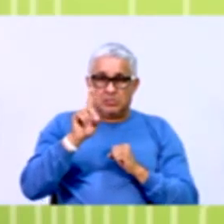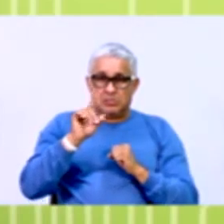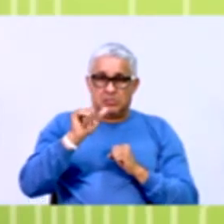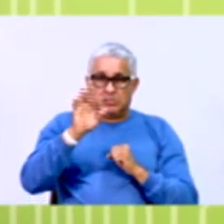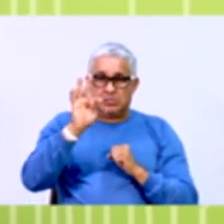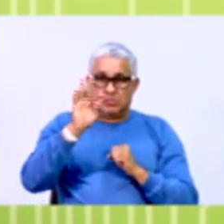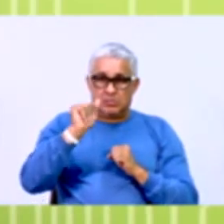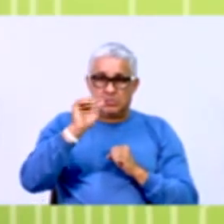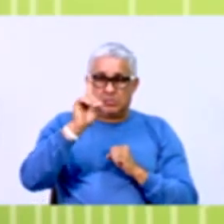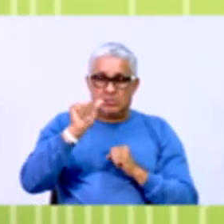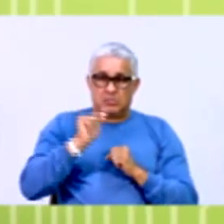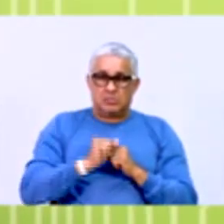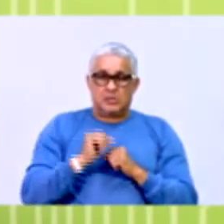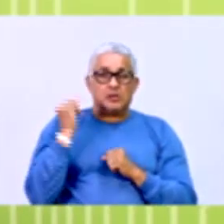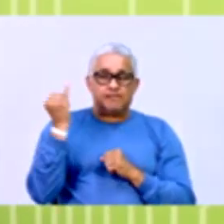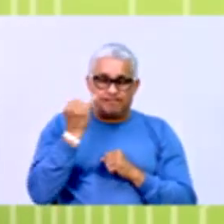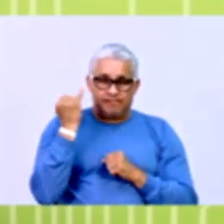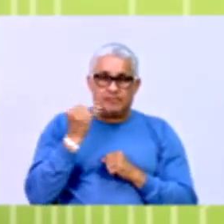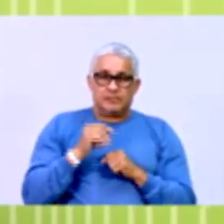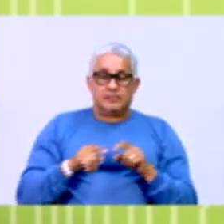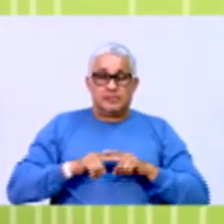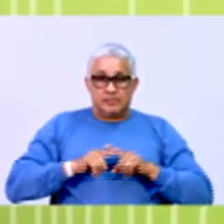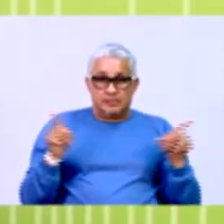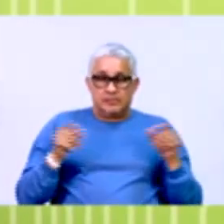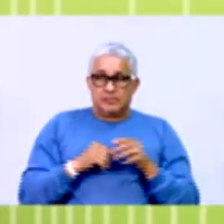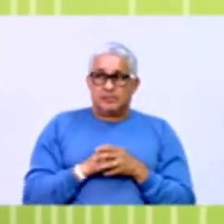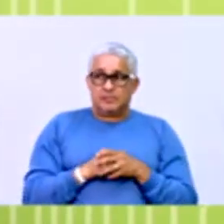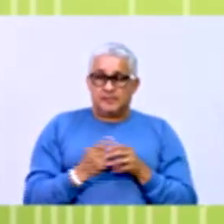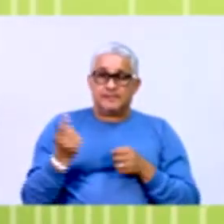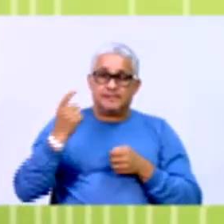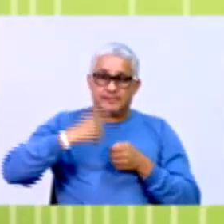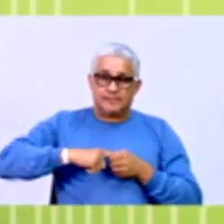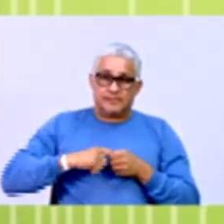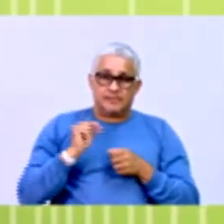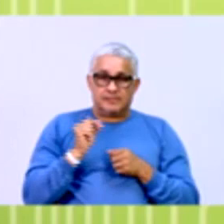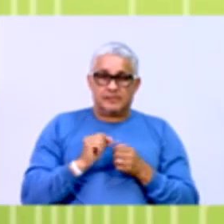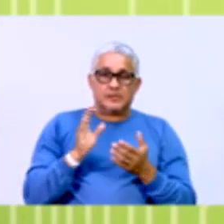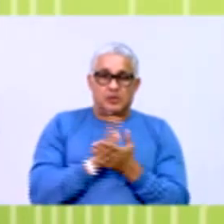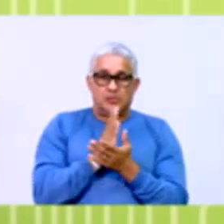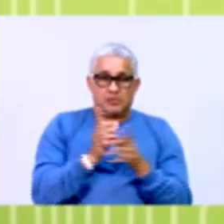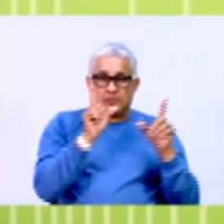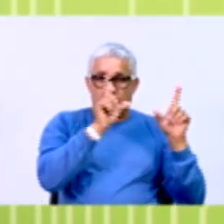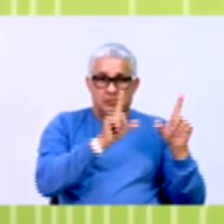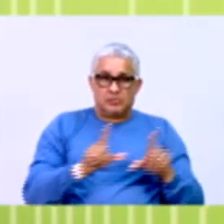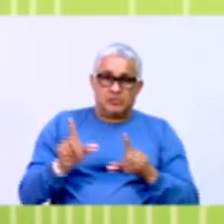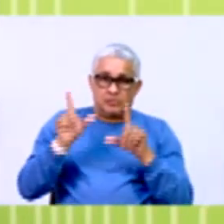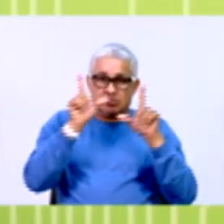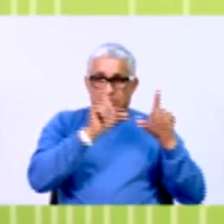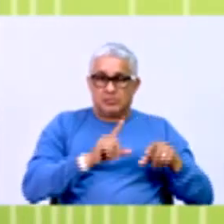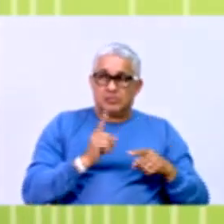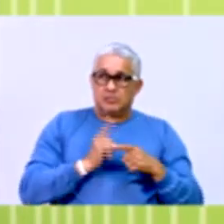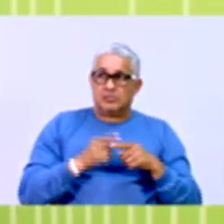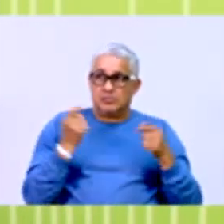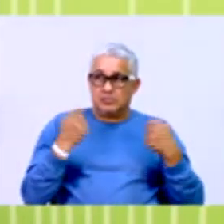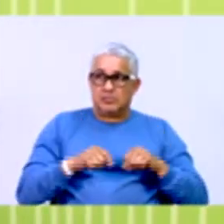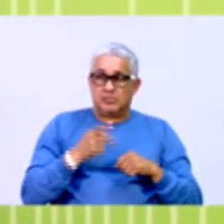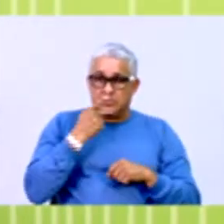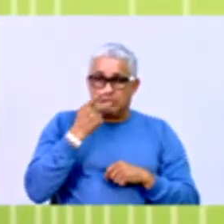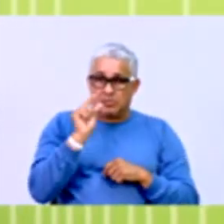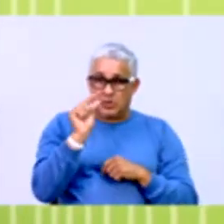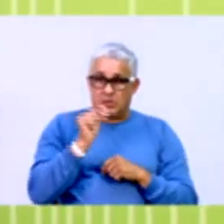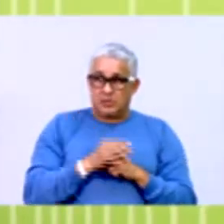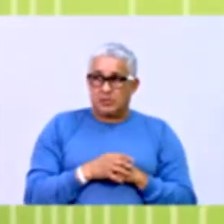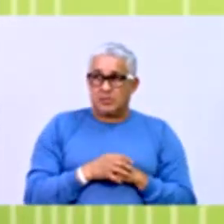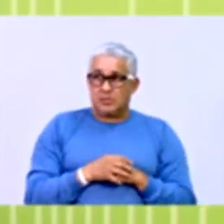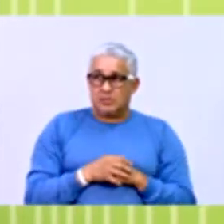Então isso é muito importante. Mas vamos retomar aqui alguns slides atrás, porque nós precisamos ainda falar um pouco